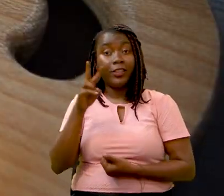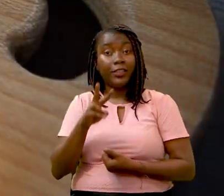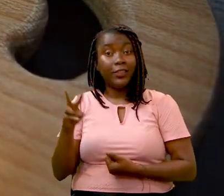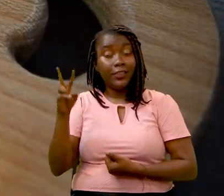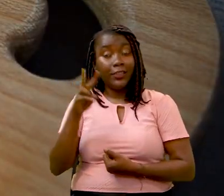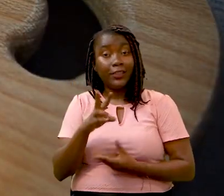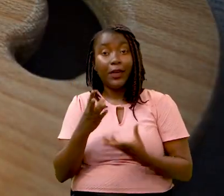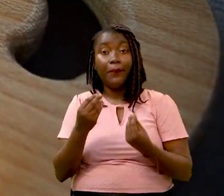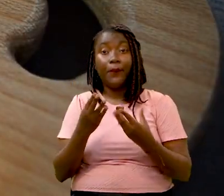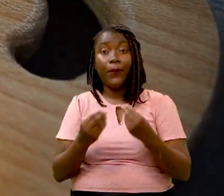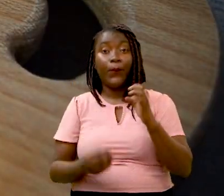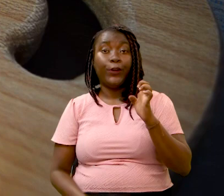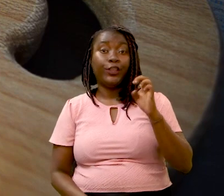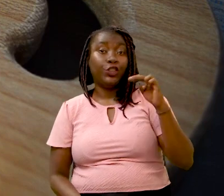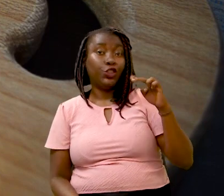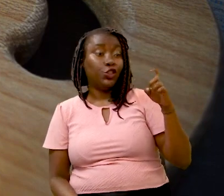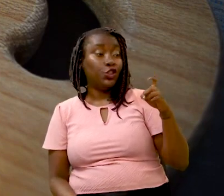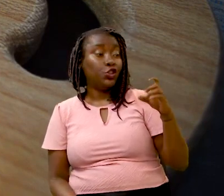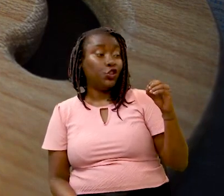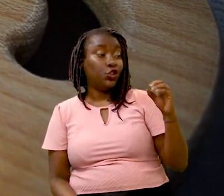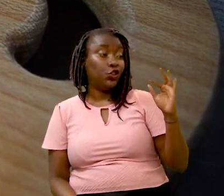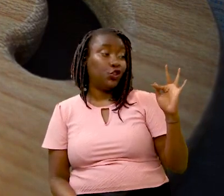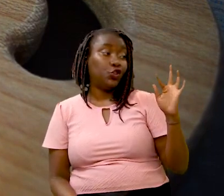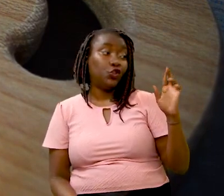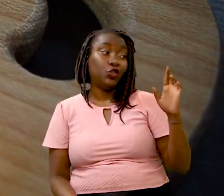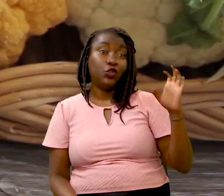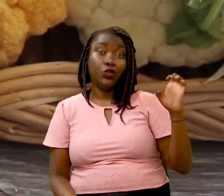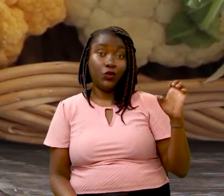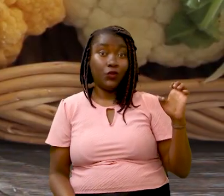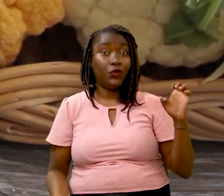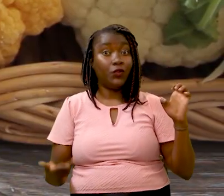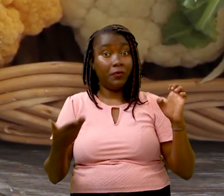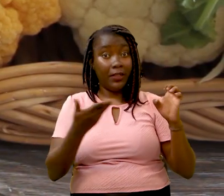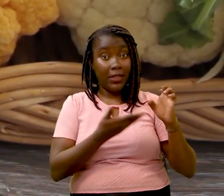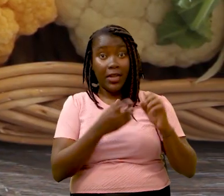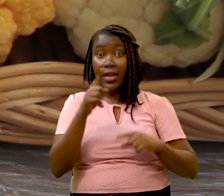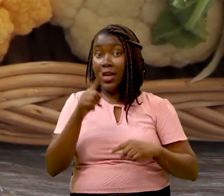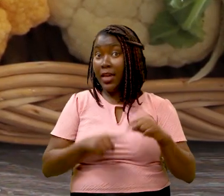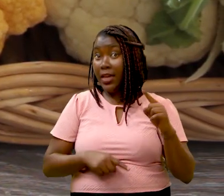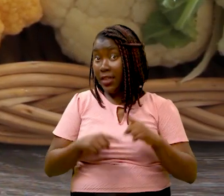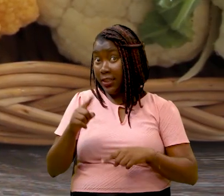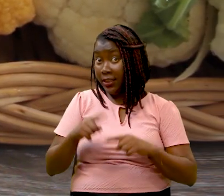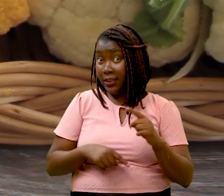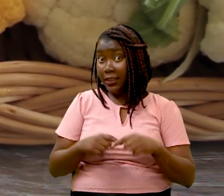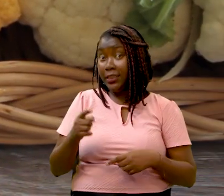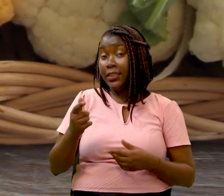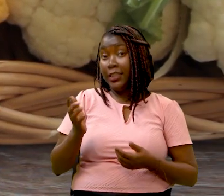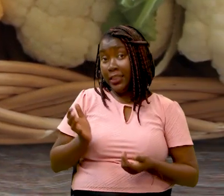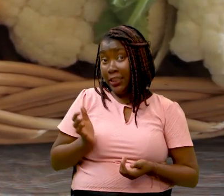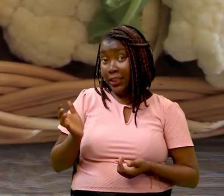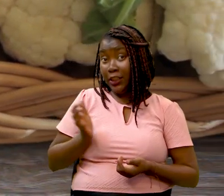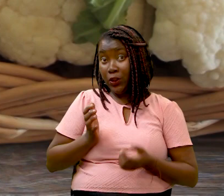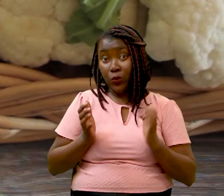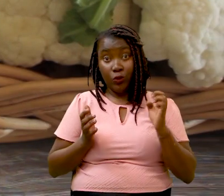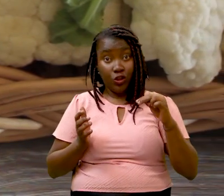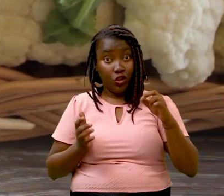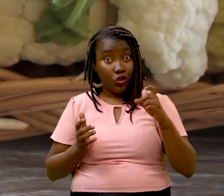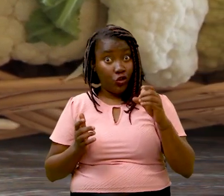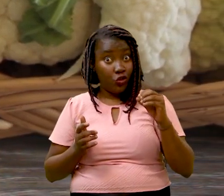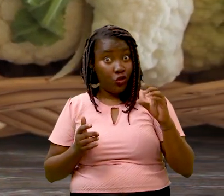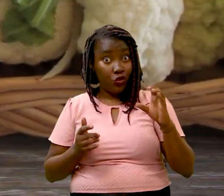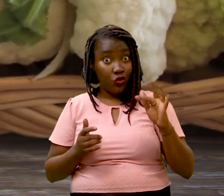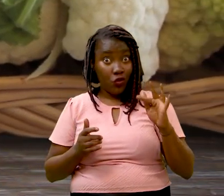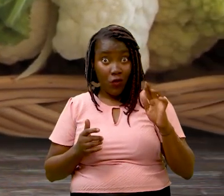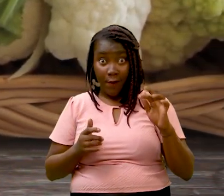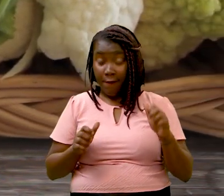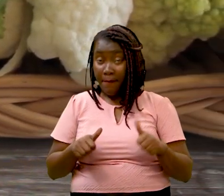em enxofre. E esses compostos sulfurados, que eles são os ricos em enxofre, eles melhoram muito o